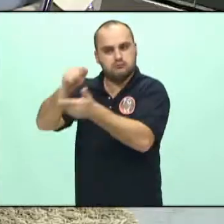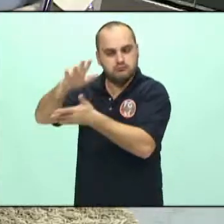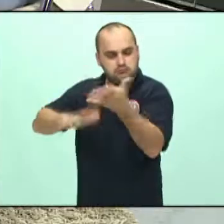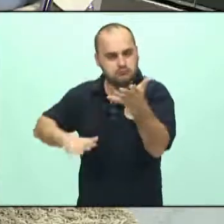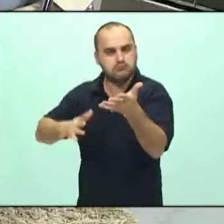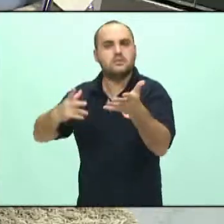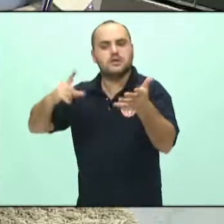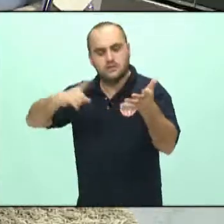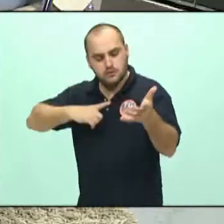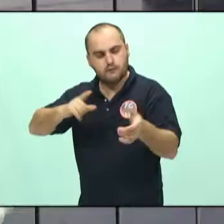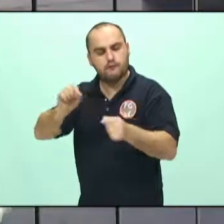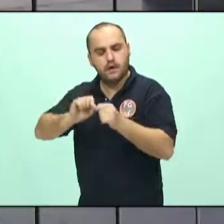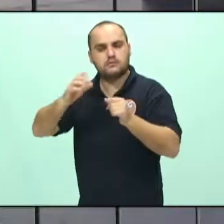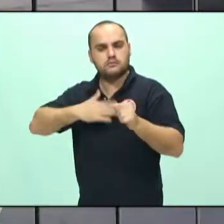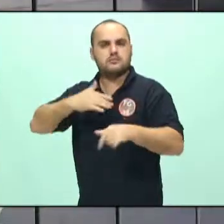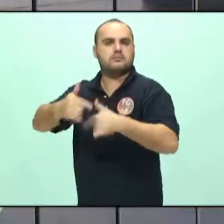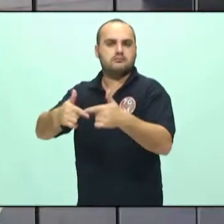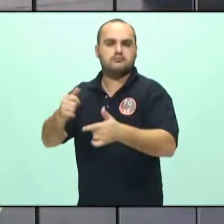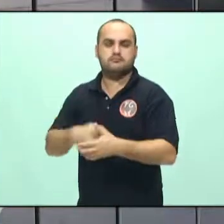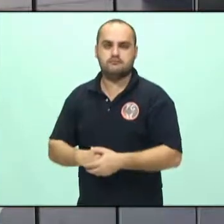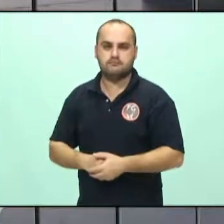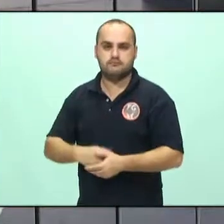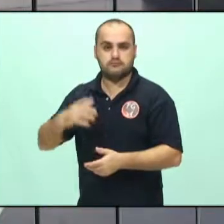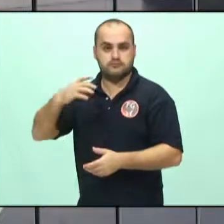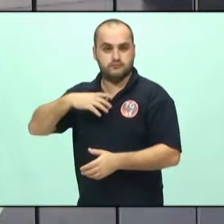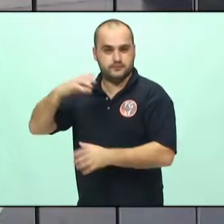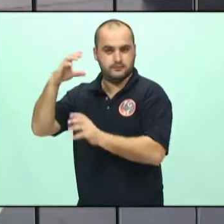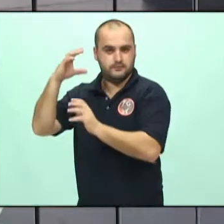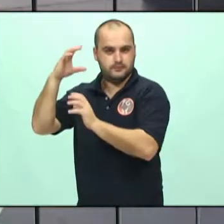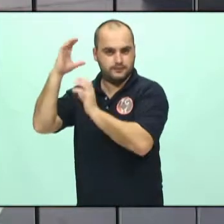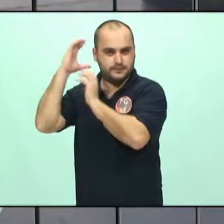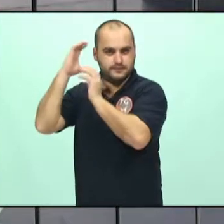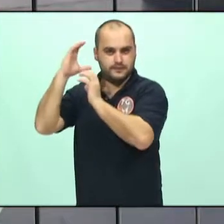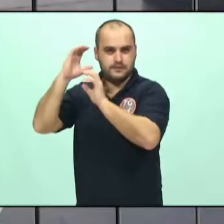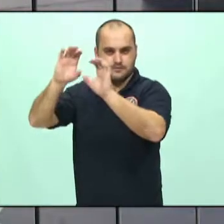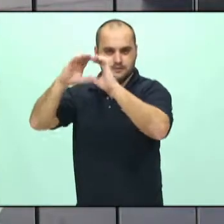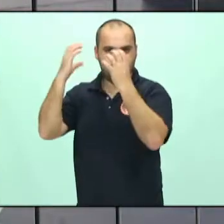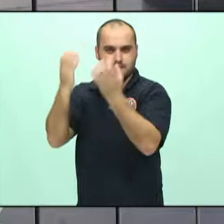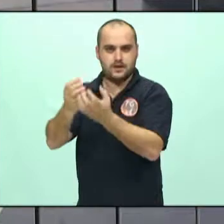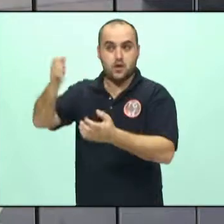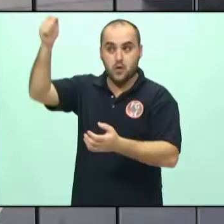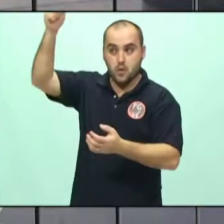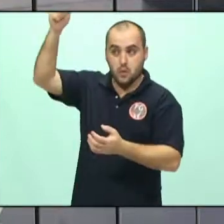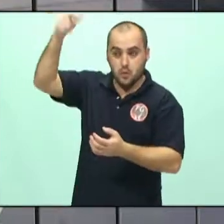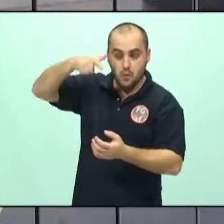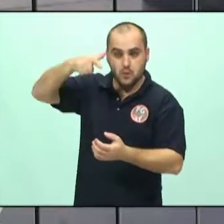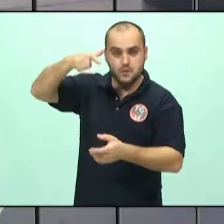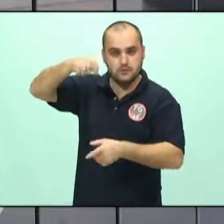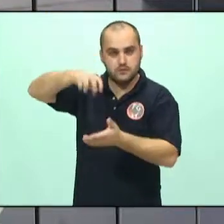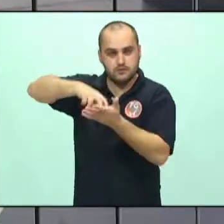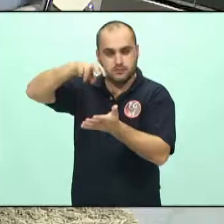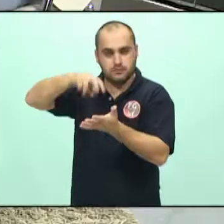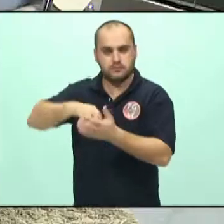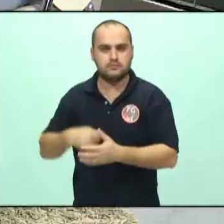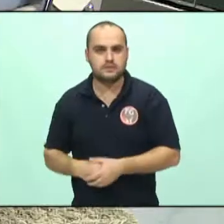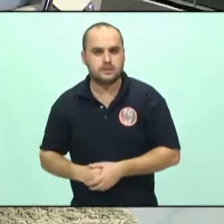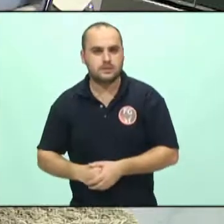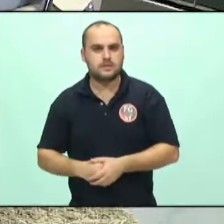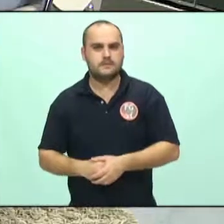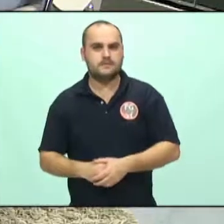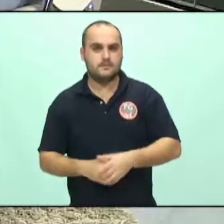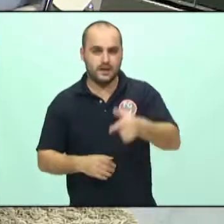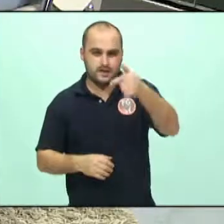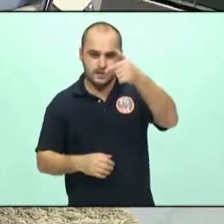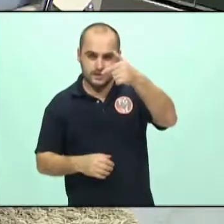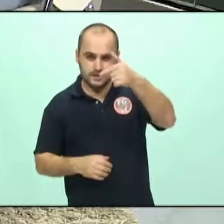eu também exerço a minha. Eu tenho um programa na Rádio Comunitária Luz do Amanhã, das 7h30 às 9h30 da manhã, de segunda a sexta-feira. Das 7h30 às